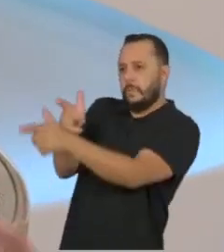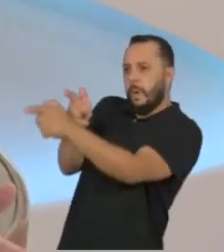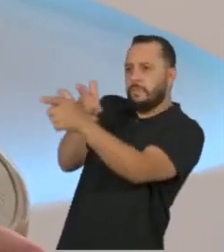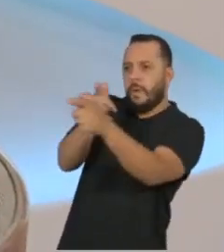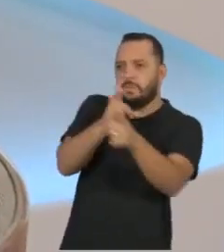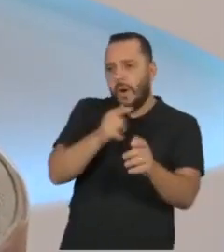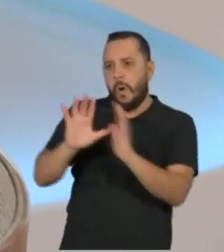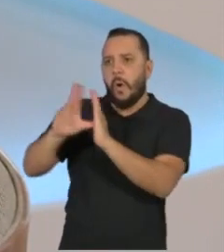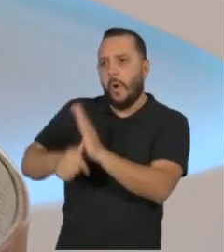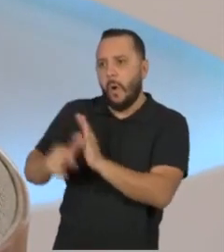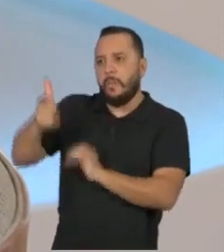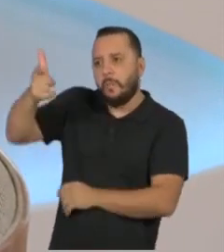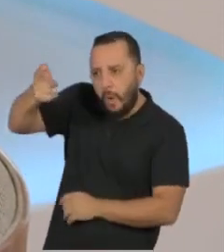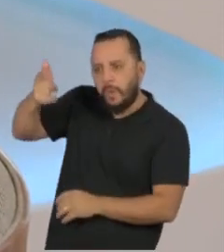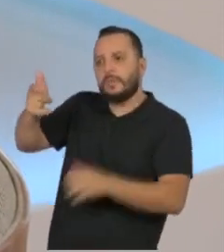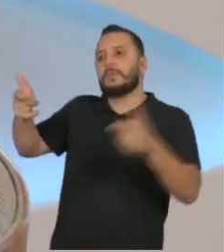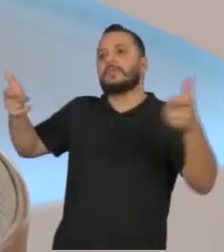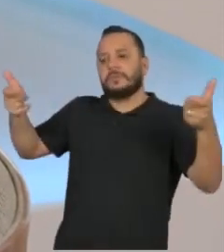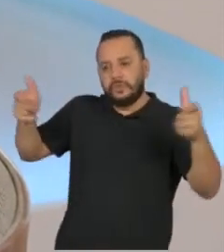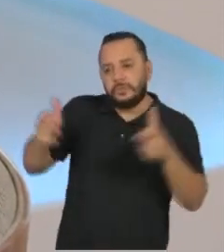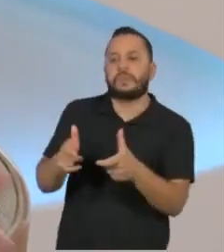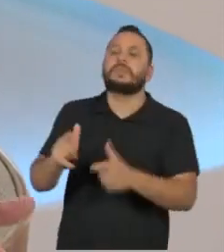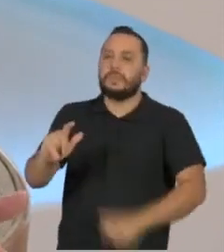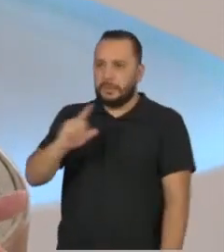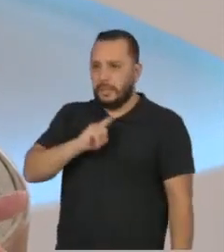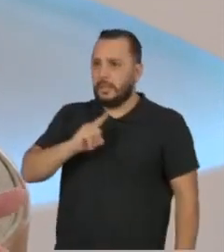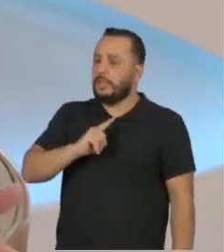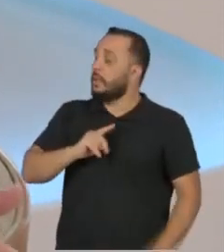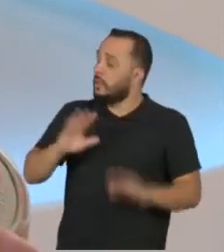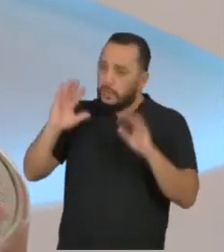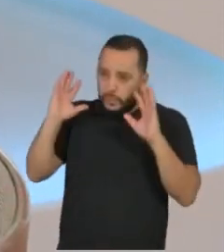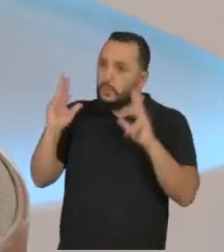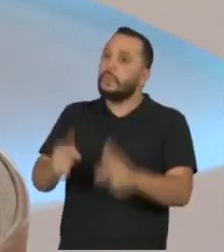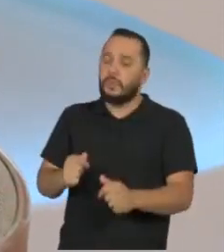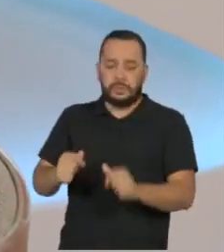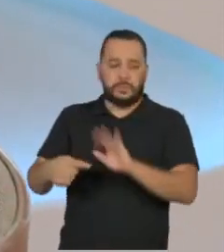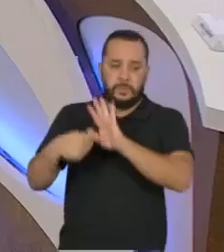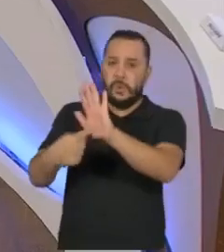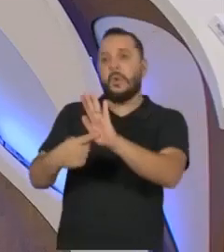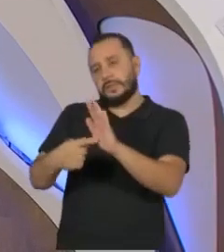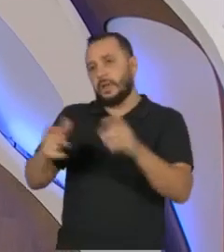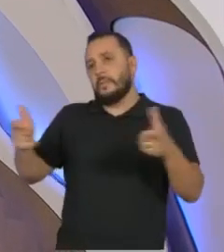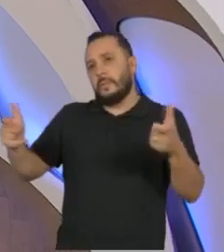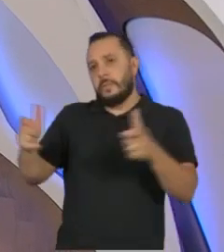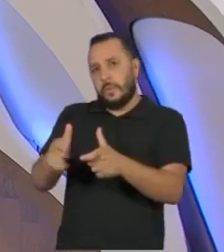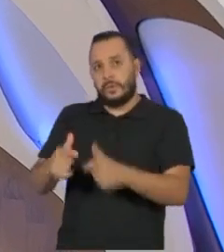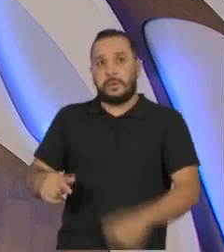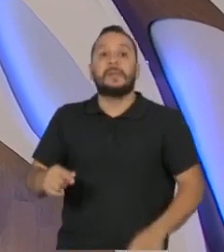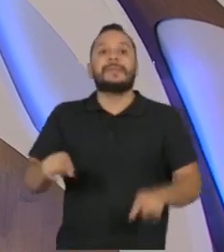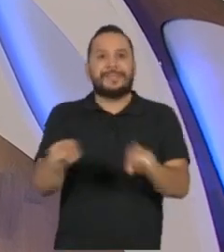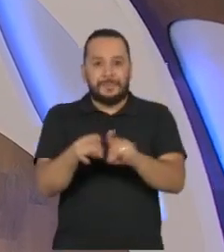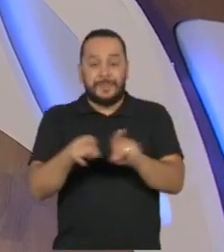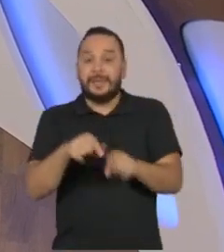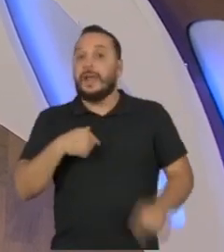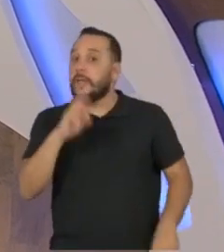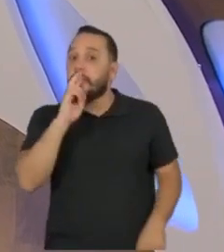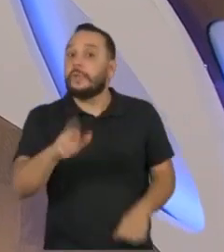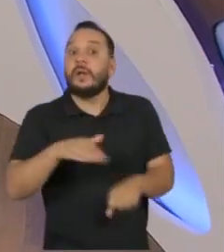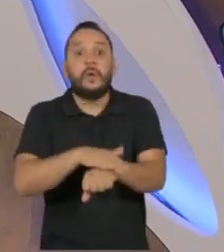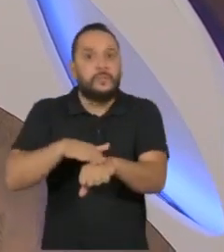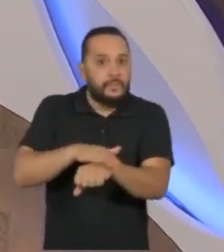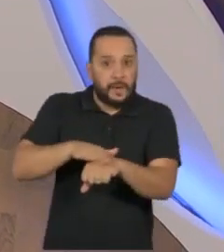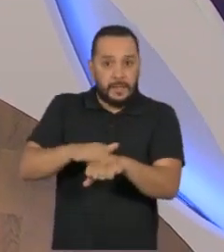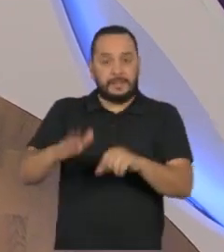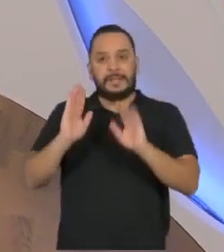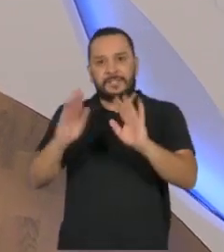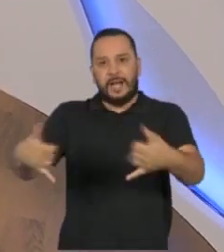assassinatos, latrocínios, roubos, todos esses indicadores criminais caíram. Ao responder sobre as conversas